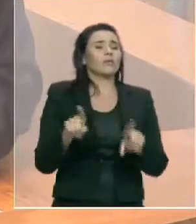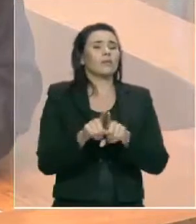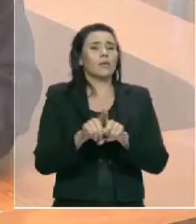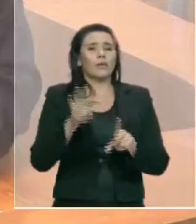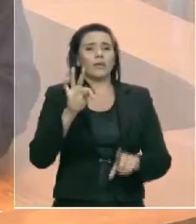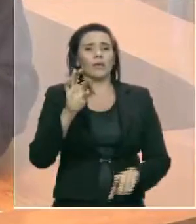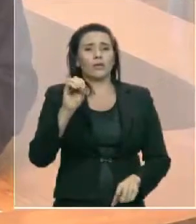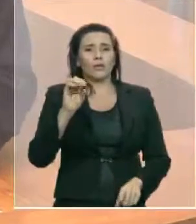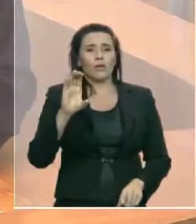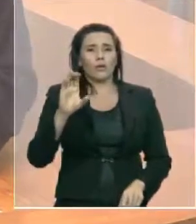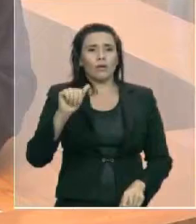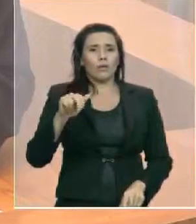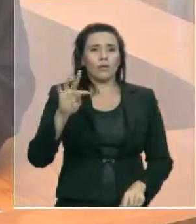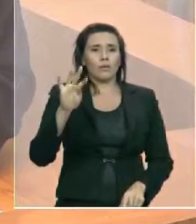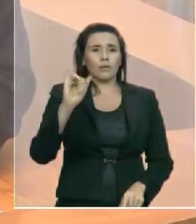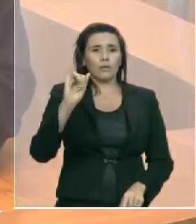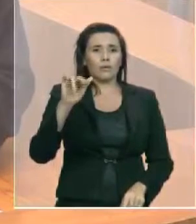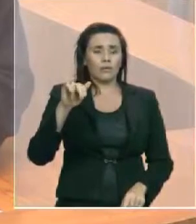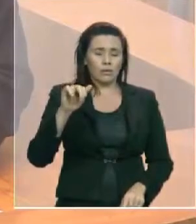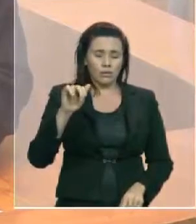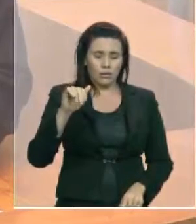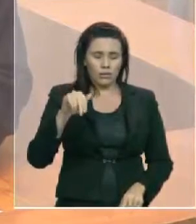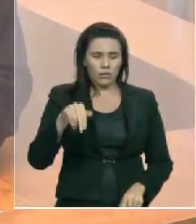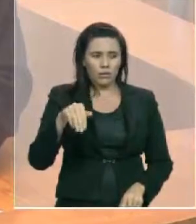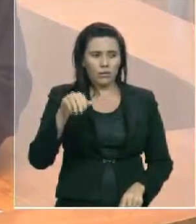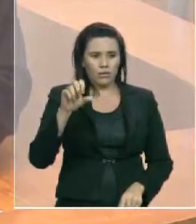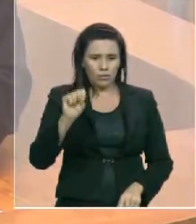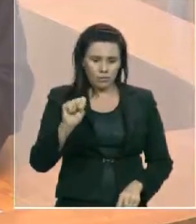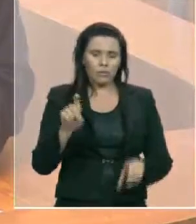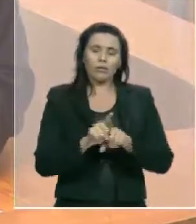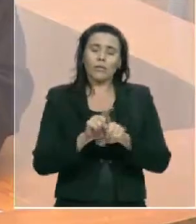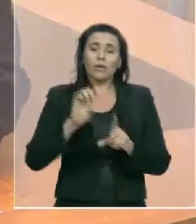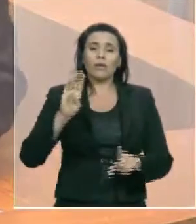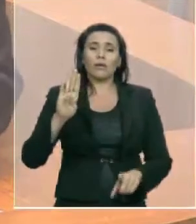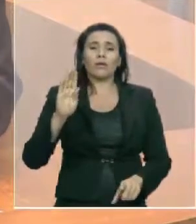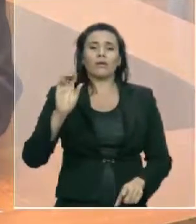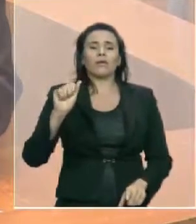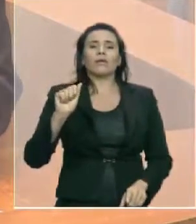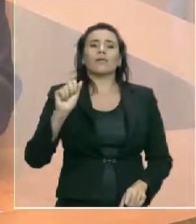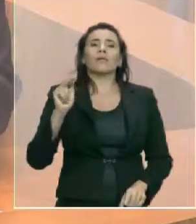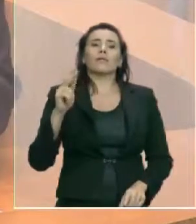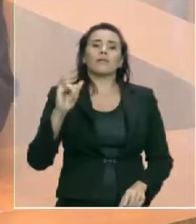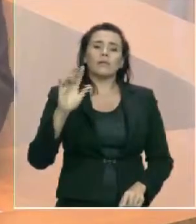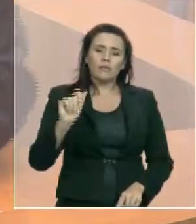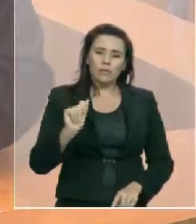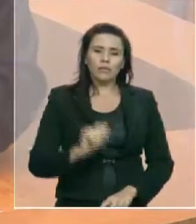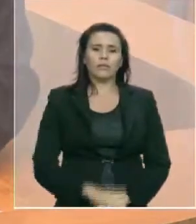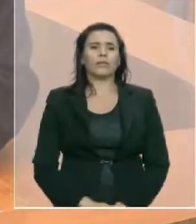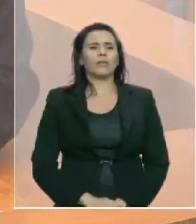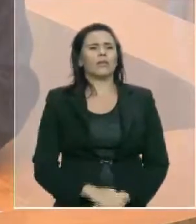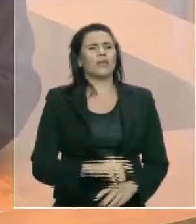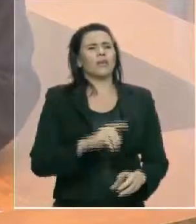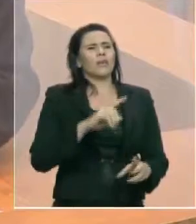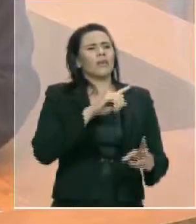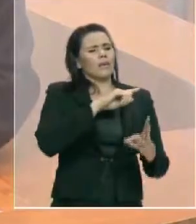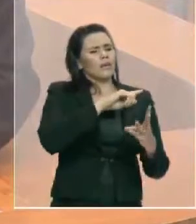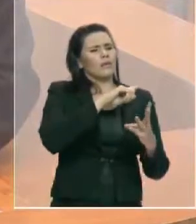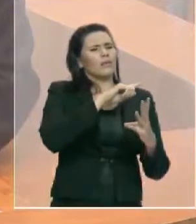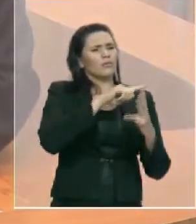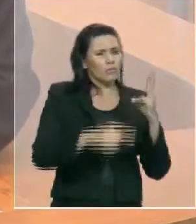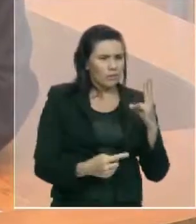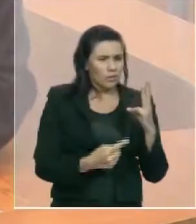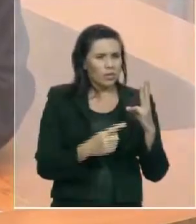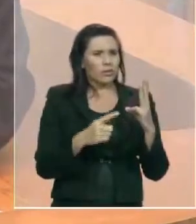esses municípios vão, assim como já tem os municípios da Codevasa, vão estar incluídos numa série de programação do governo